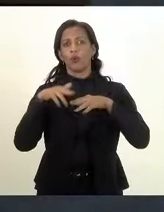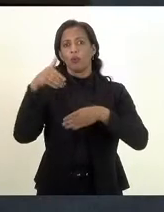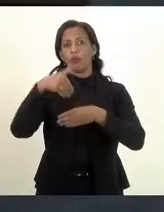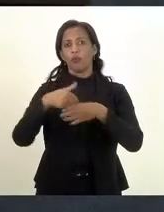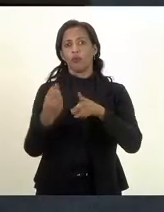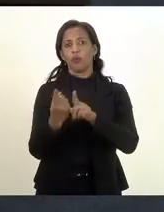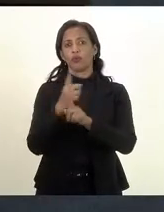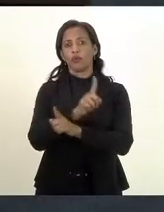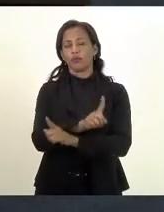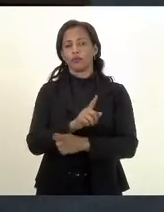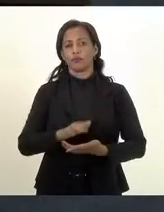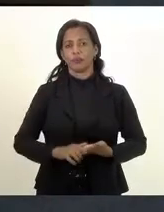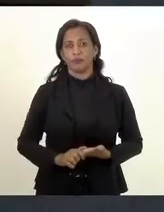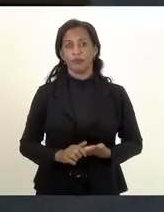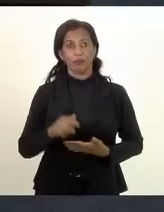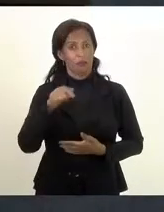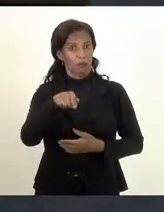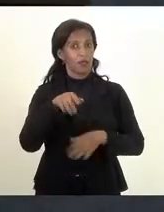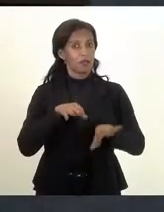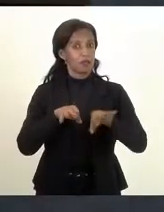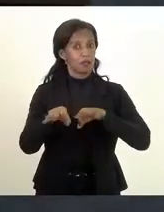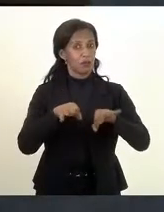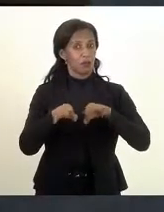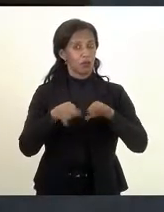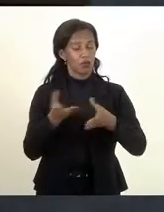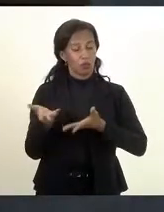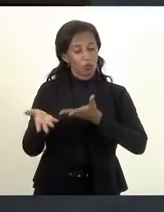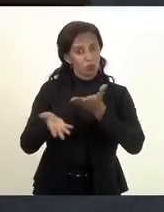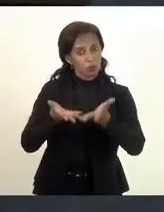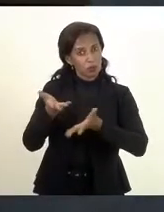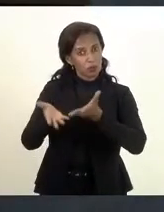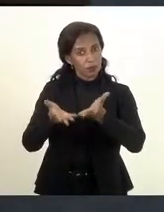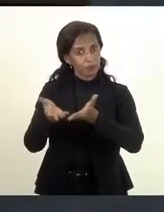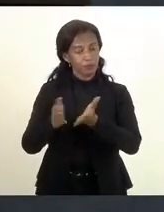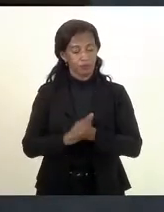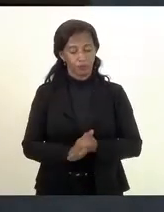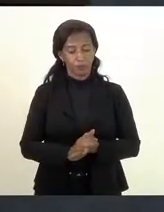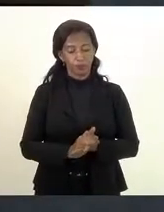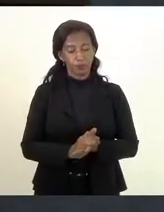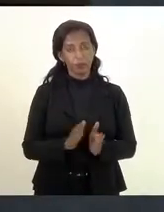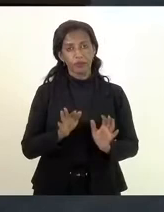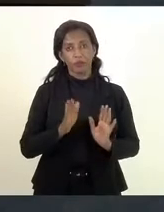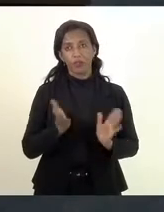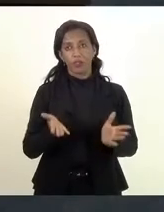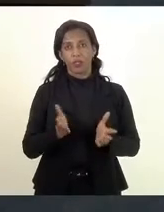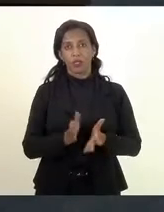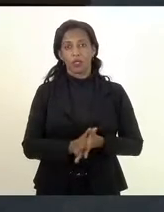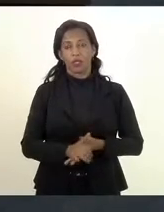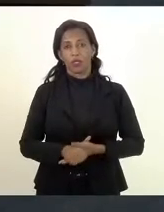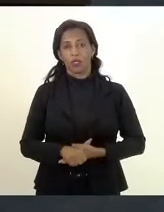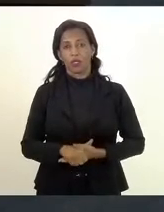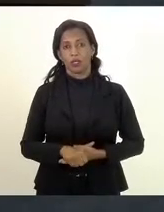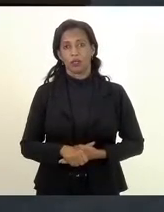a esse projeto. Esse é um projeto que trata da extensão da